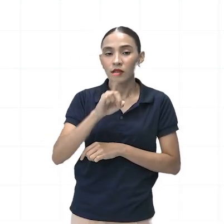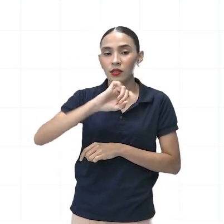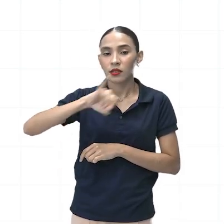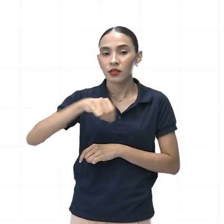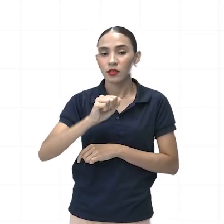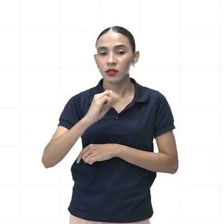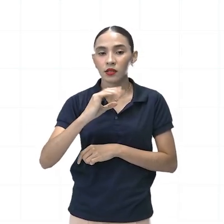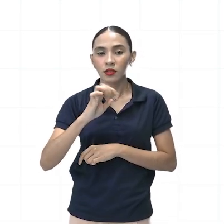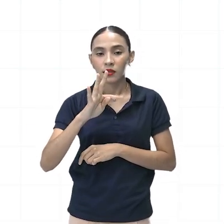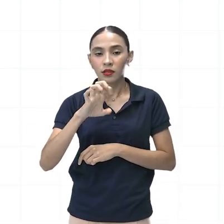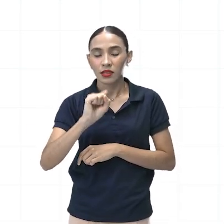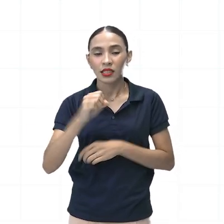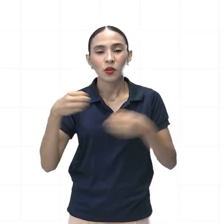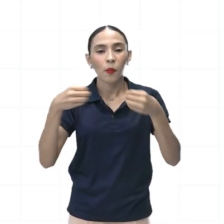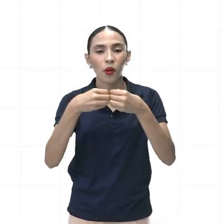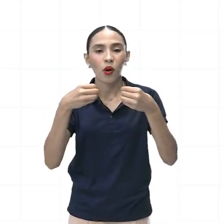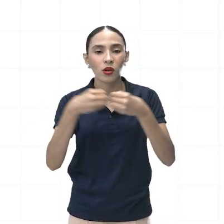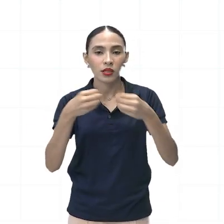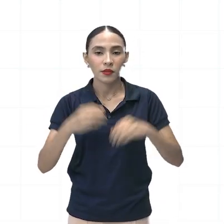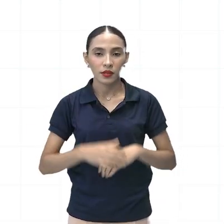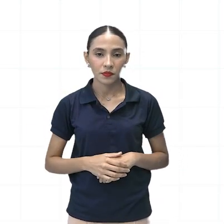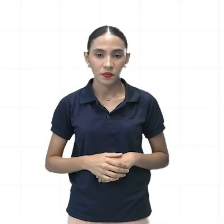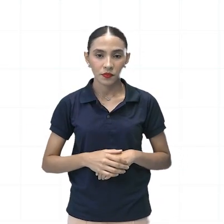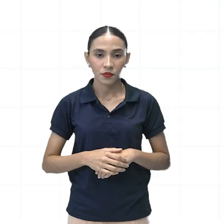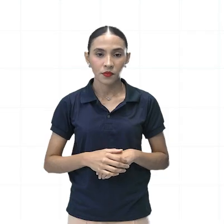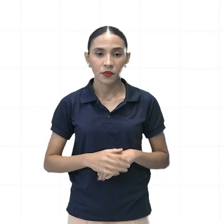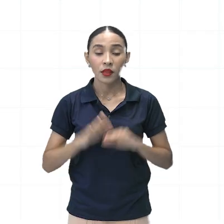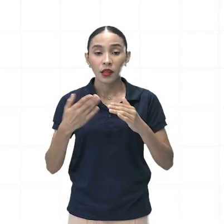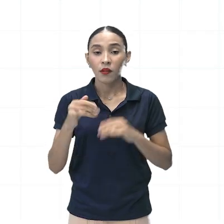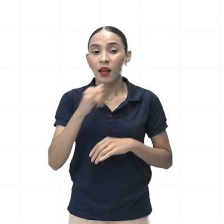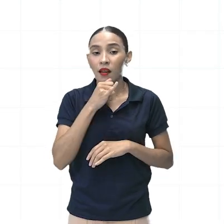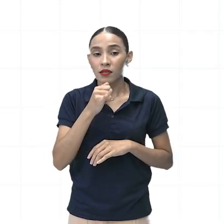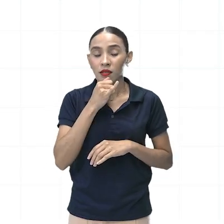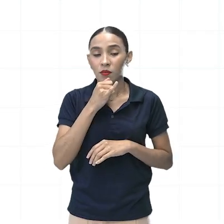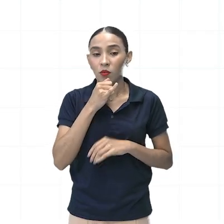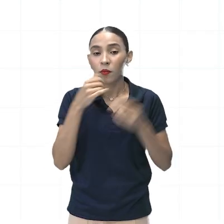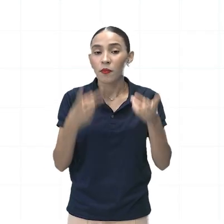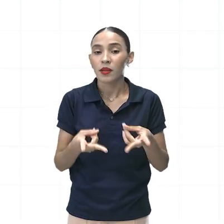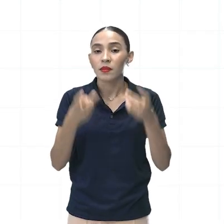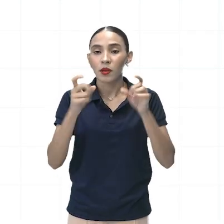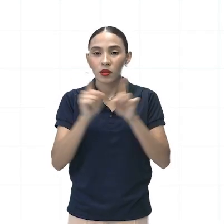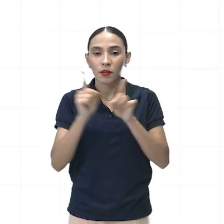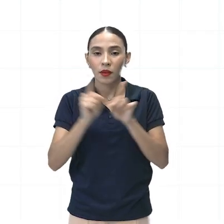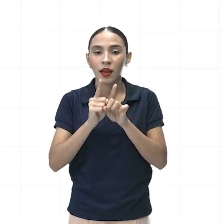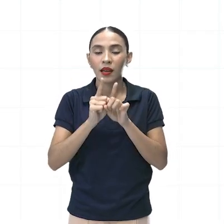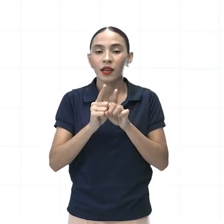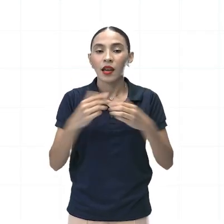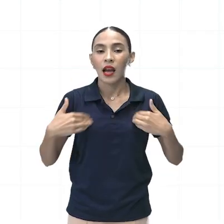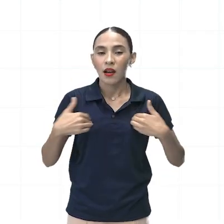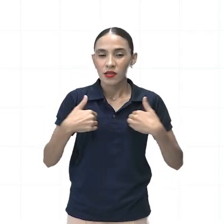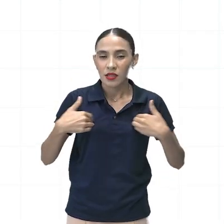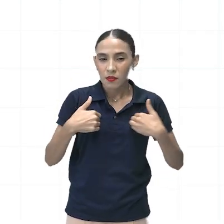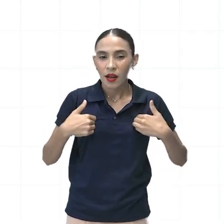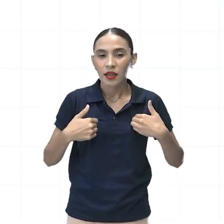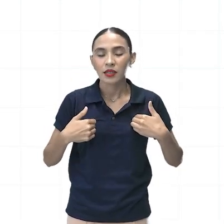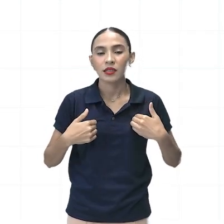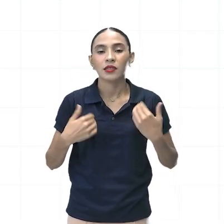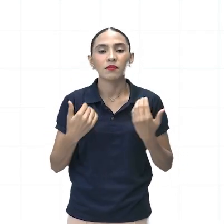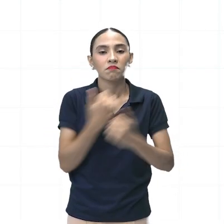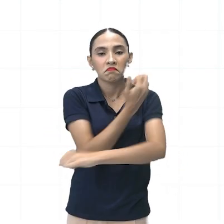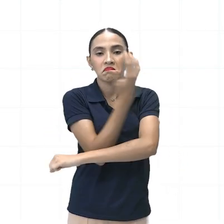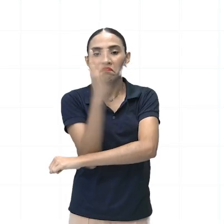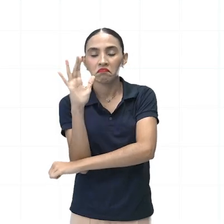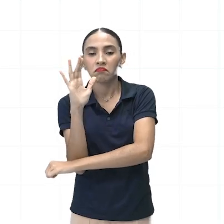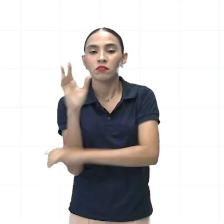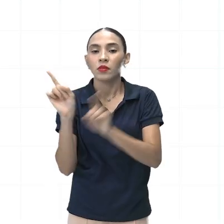ou seja, próximas umas às outras. Então, por exemplo, ele notou que as espécies sul-americanas de fauna, ou